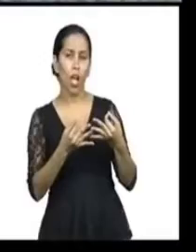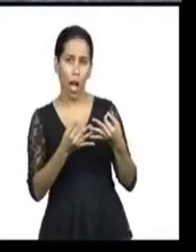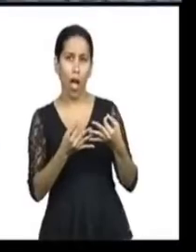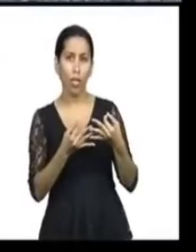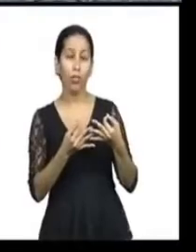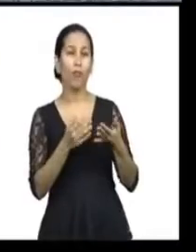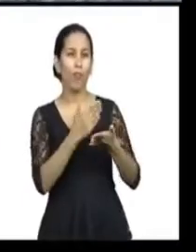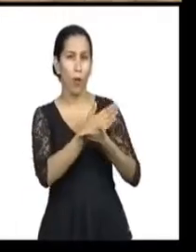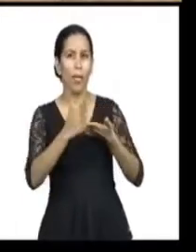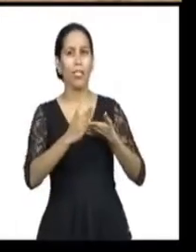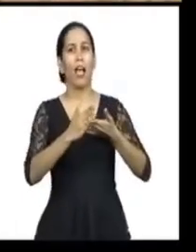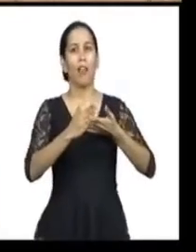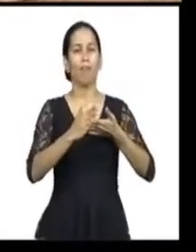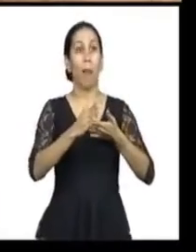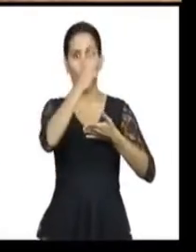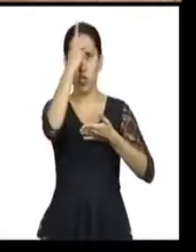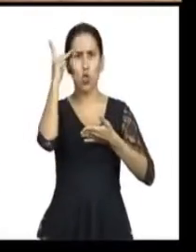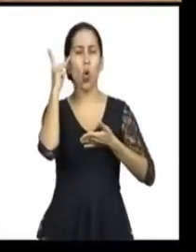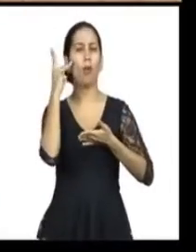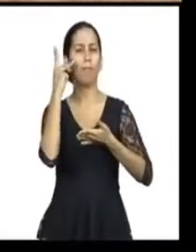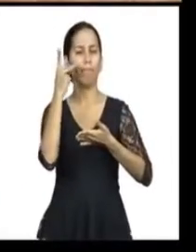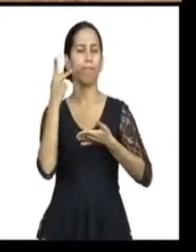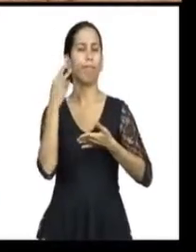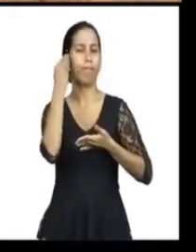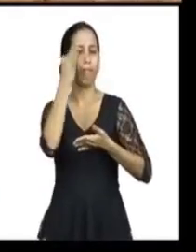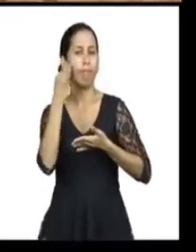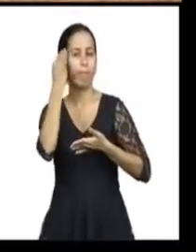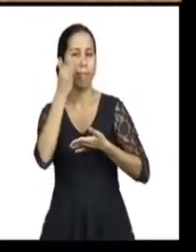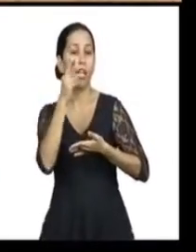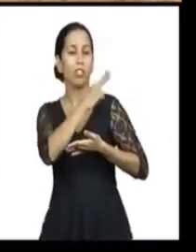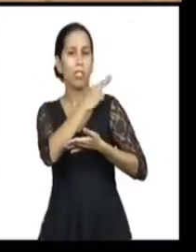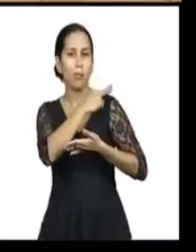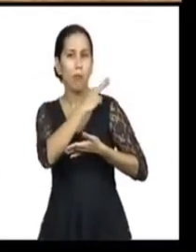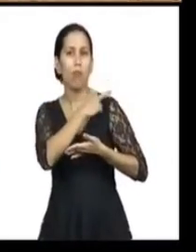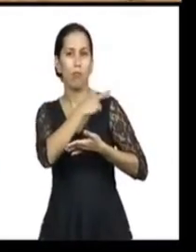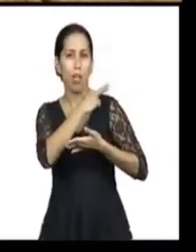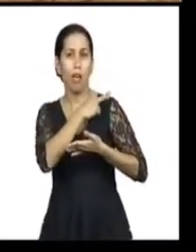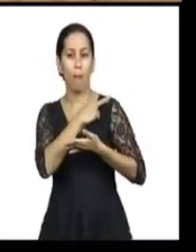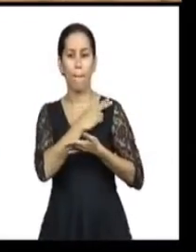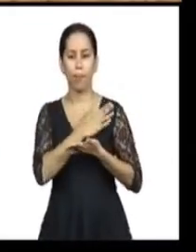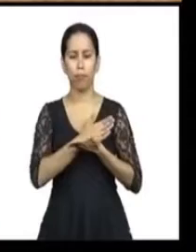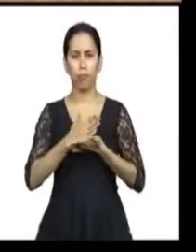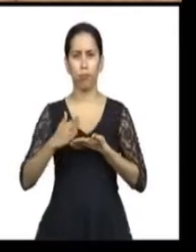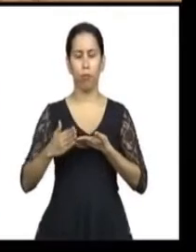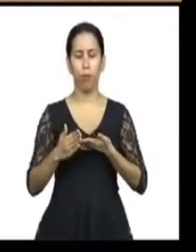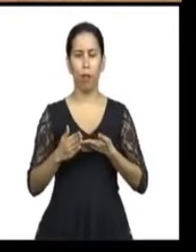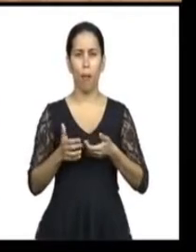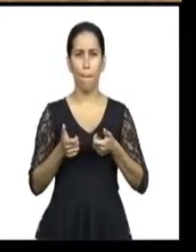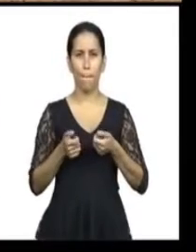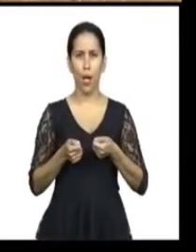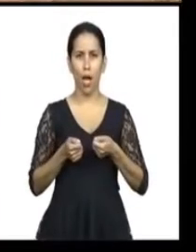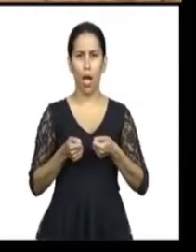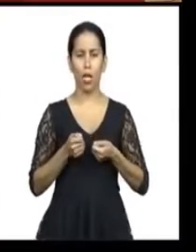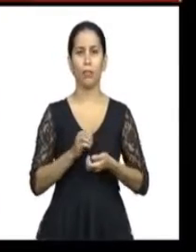nos explosivos. Uma pessoa qualificada é responsável pelo sistema de iniciação.